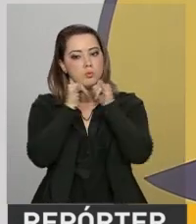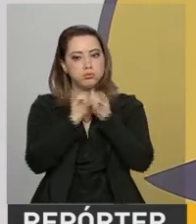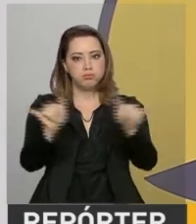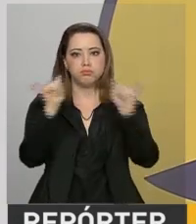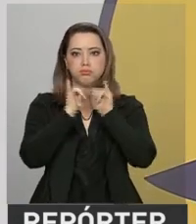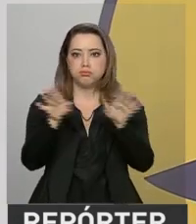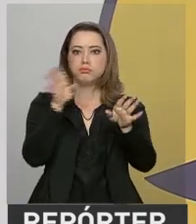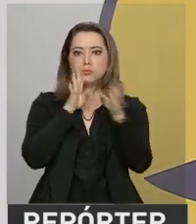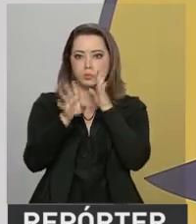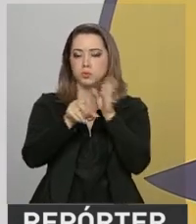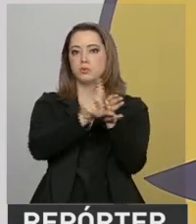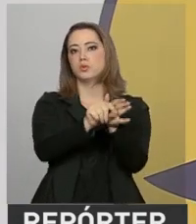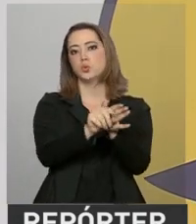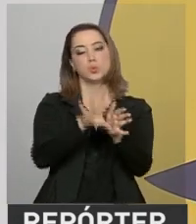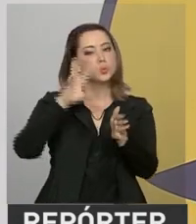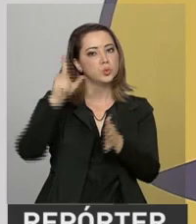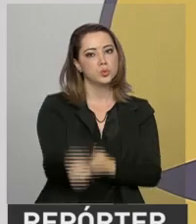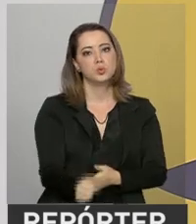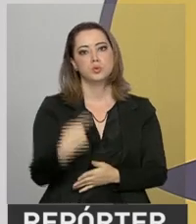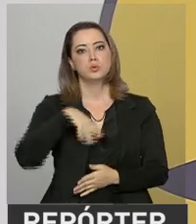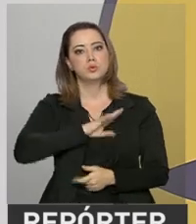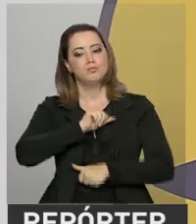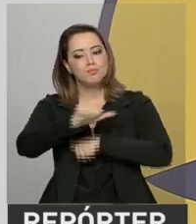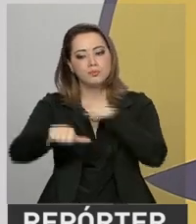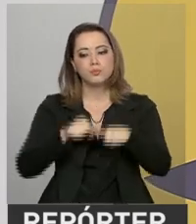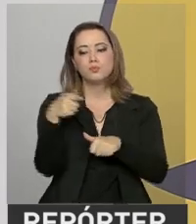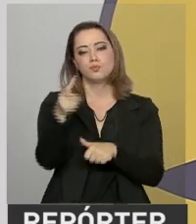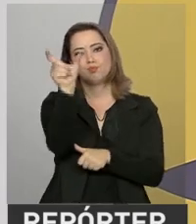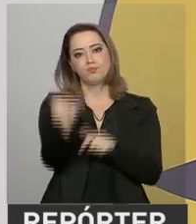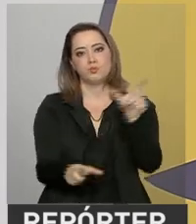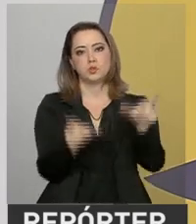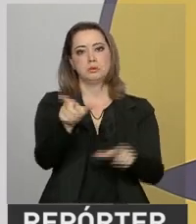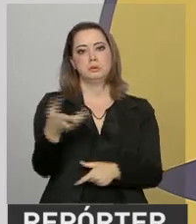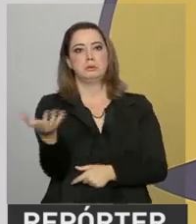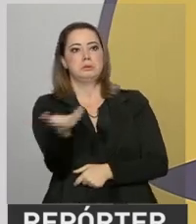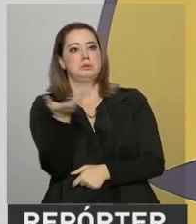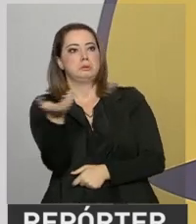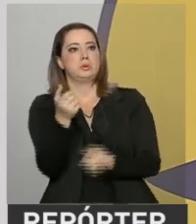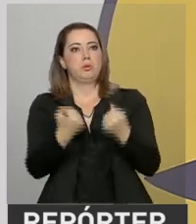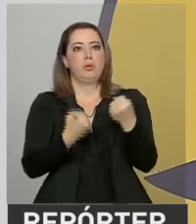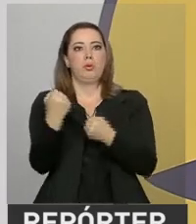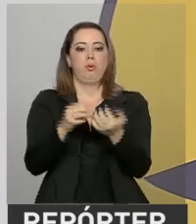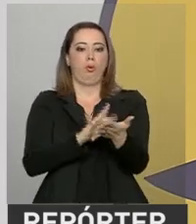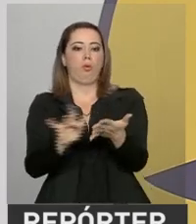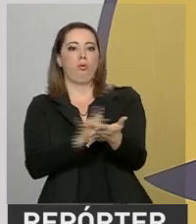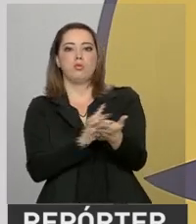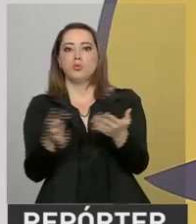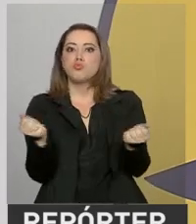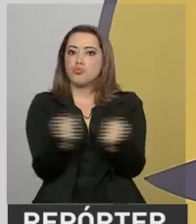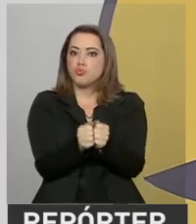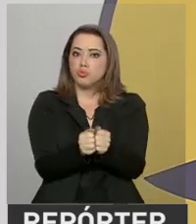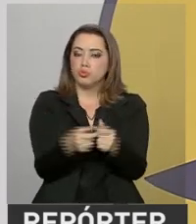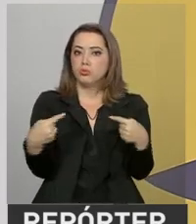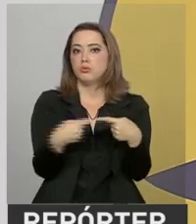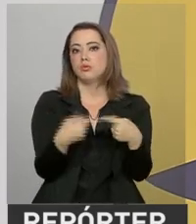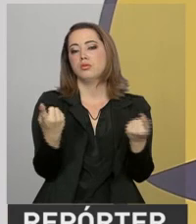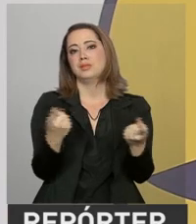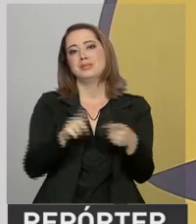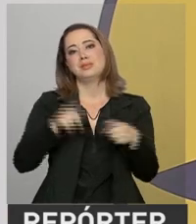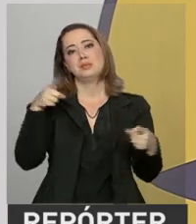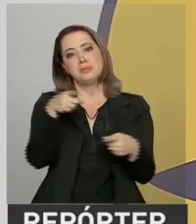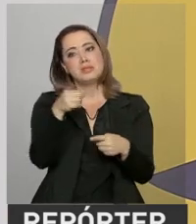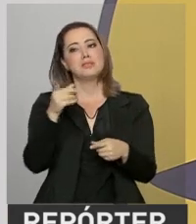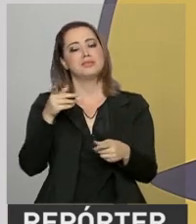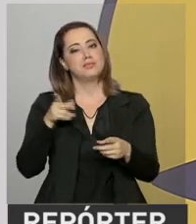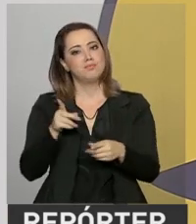eletrônica para tentar mudar esse comportamento do motorista que hoje em dia o telefone é tão presente na vida de todo mundo né só que aquele momento de